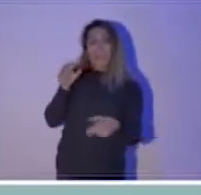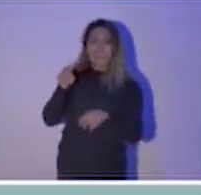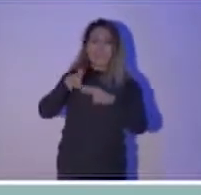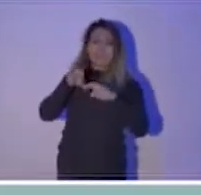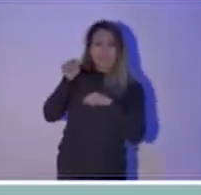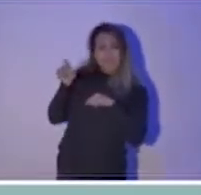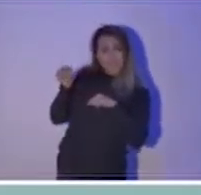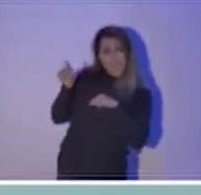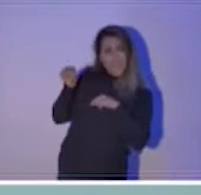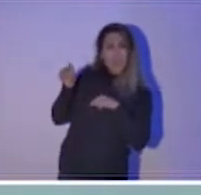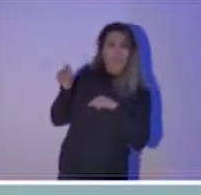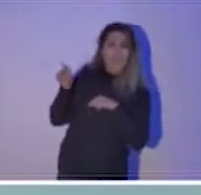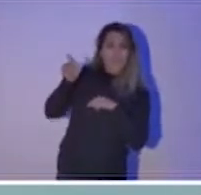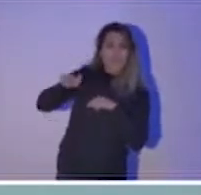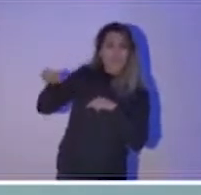mim.